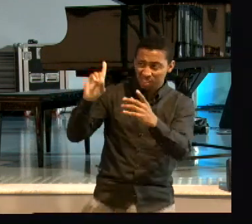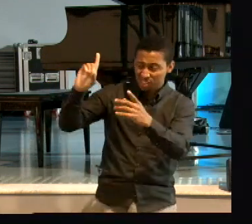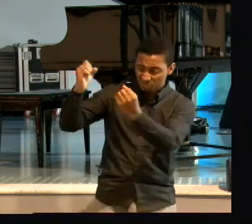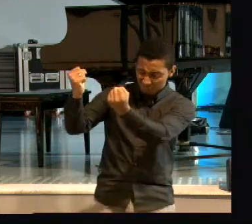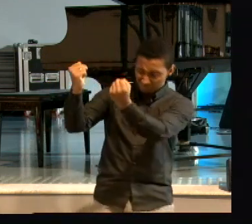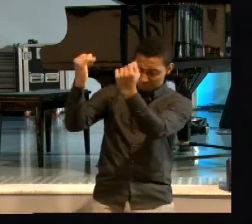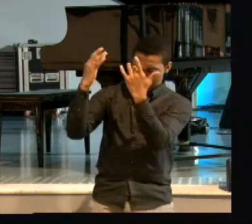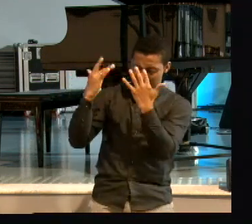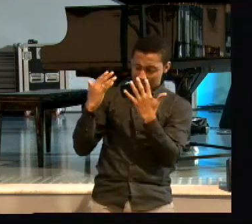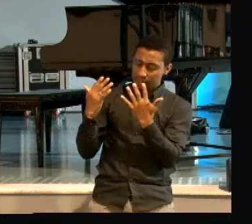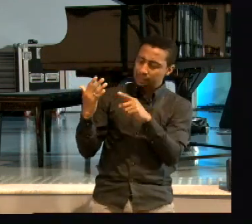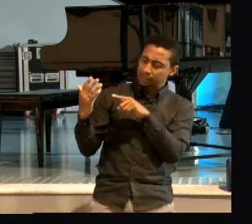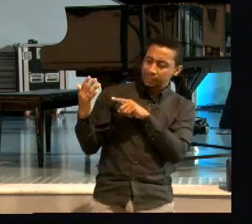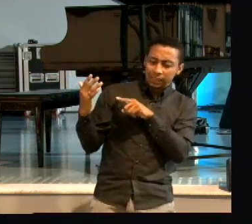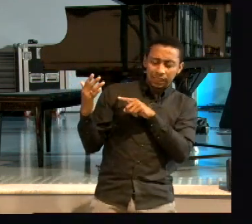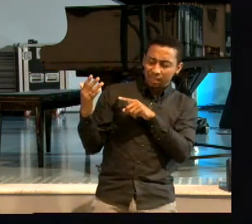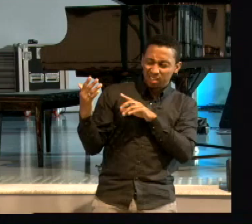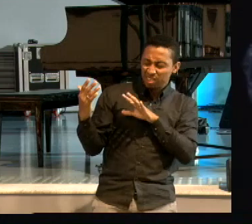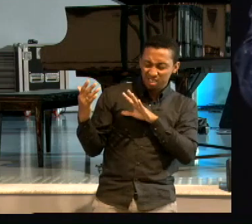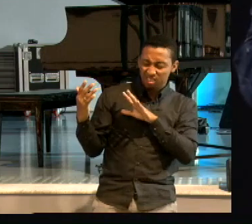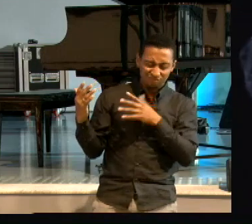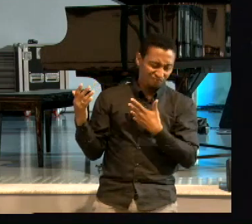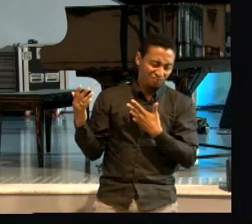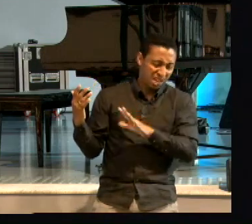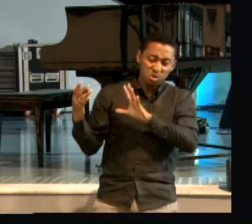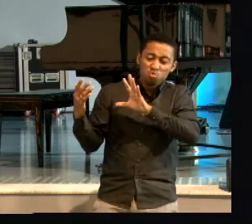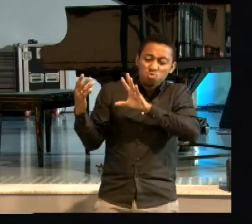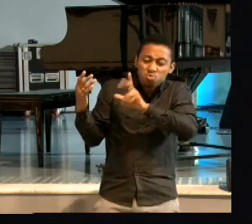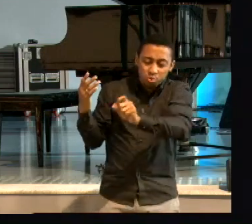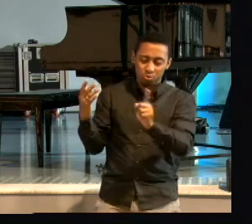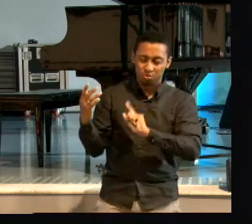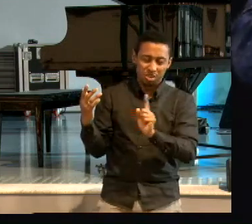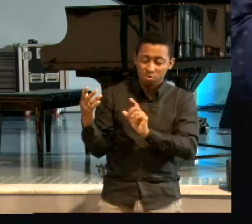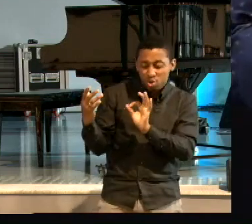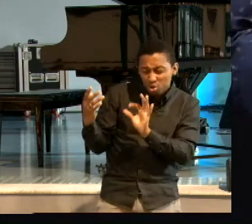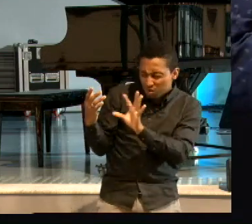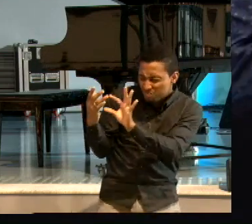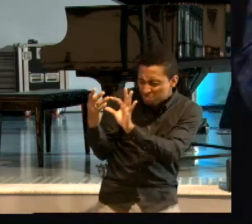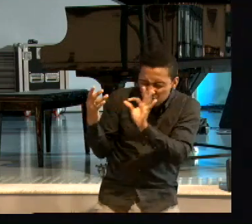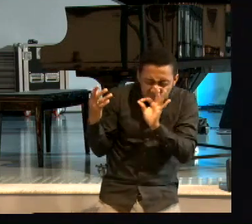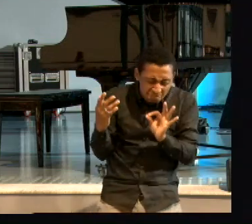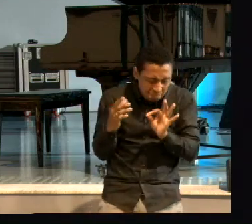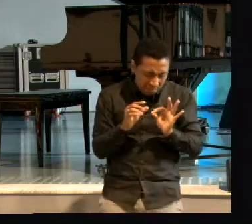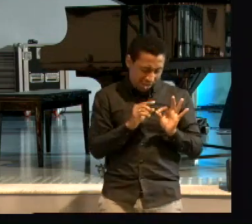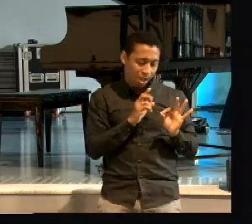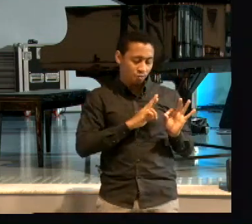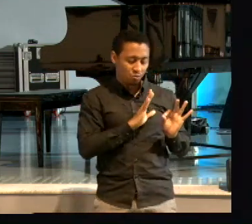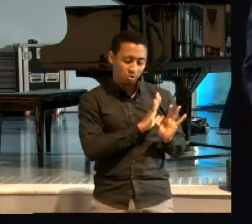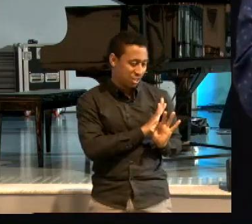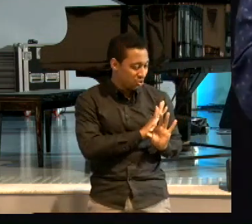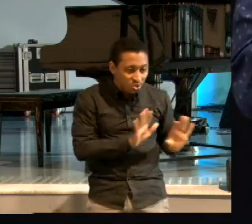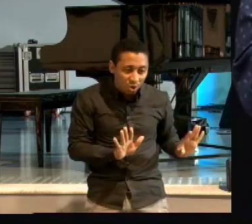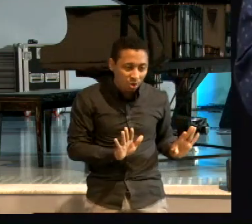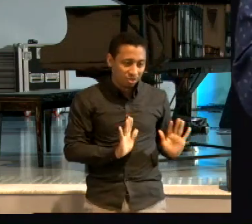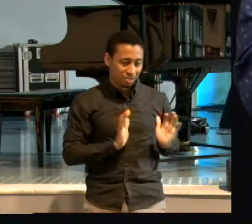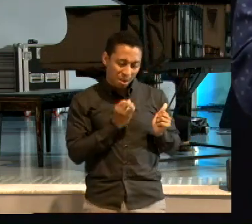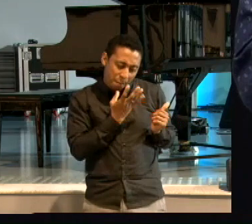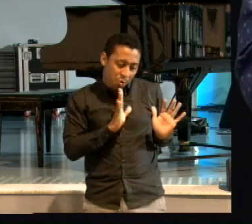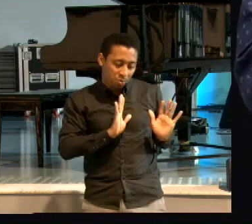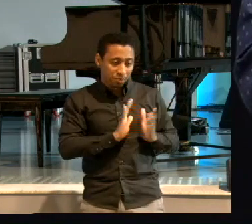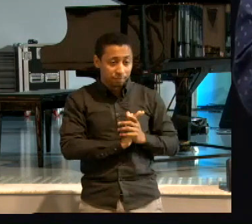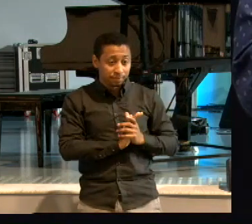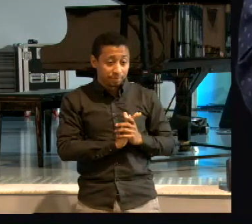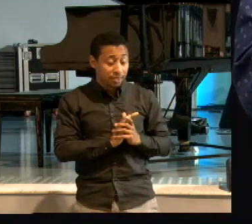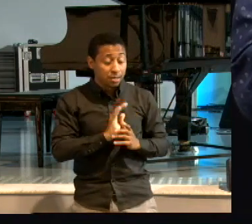ele está dizendo: eu não quero isso tudo, eu só quero uma parte. Qual é o final disso? Qual o resultado disso? É